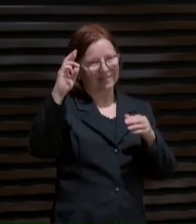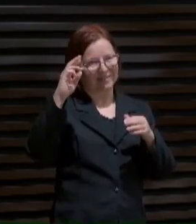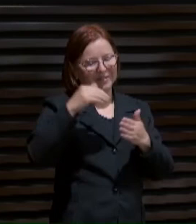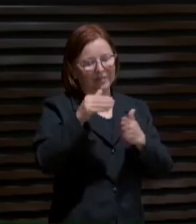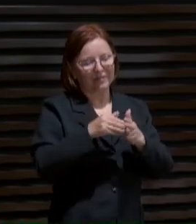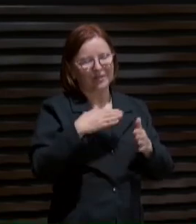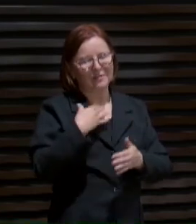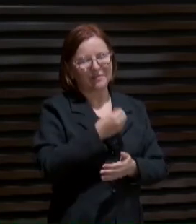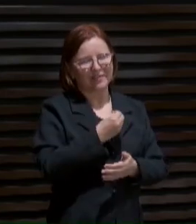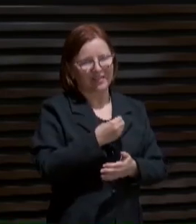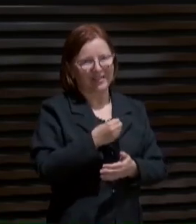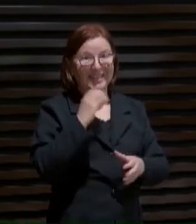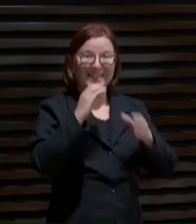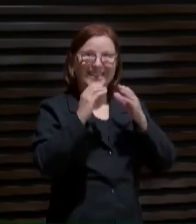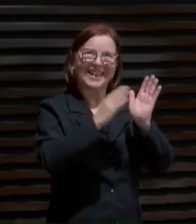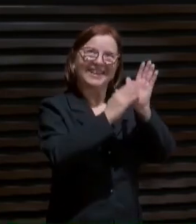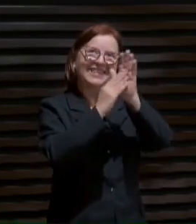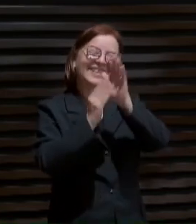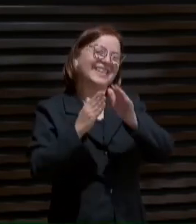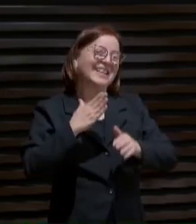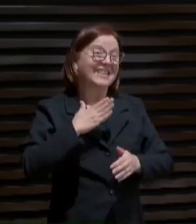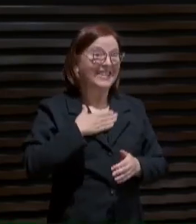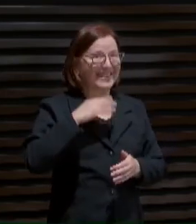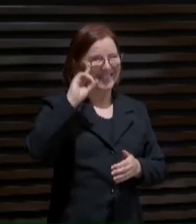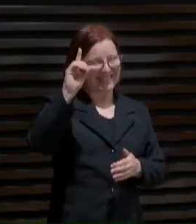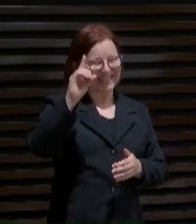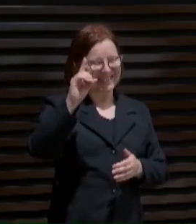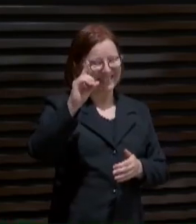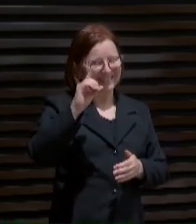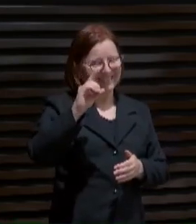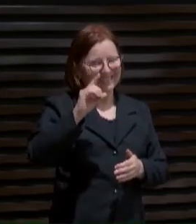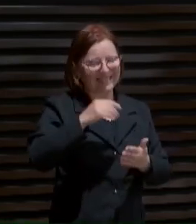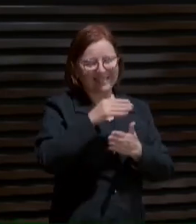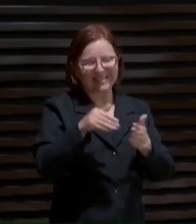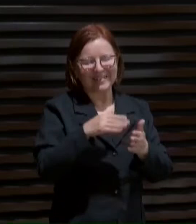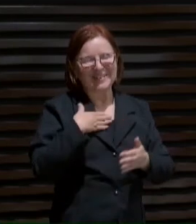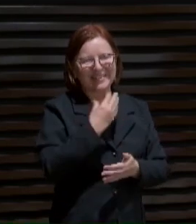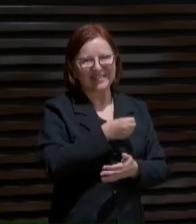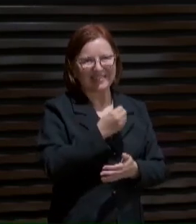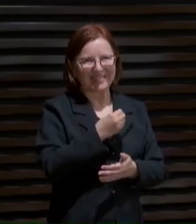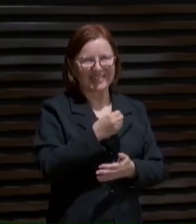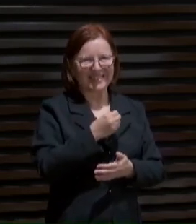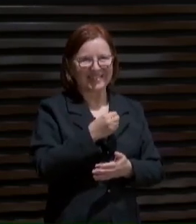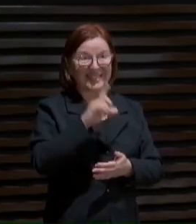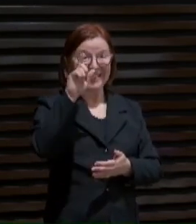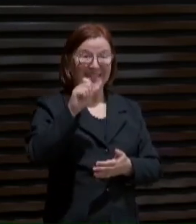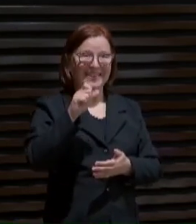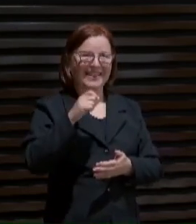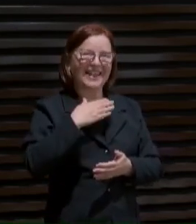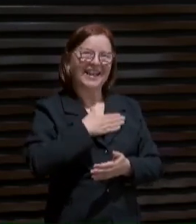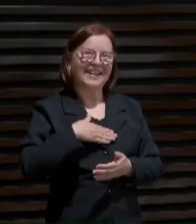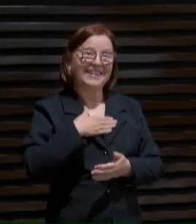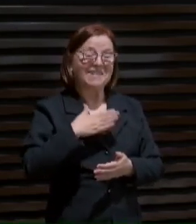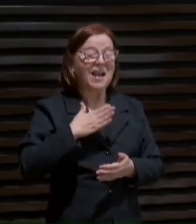cantarei louvores ao meu Deus Durante a minha vida seja ele agradável a